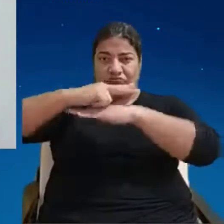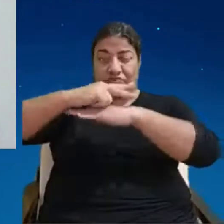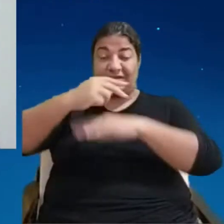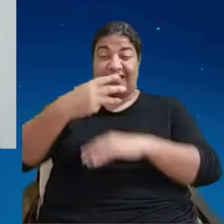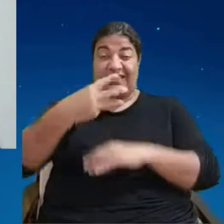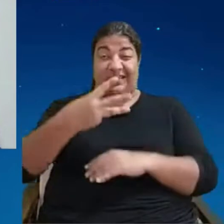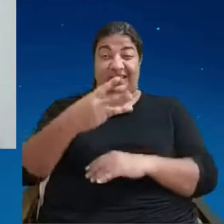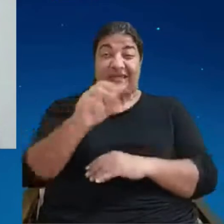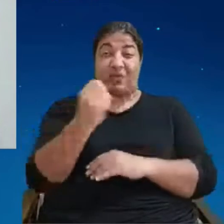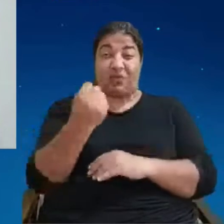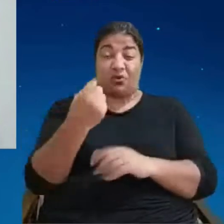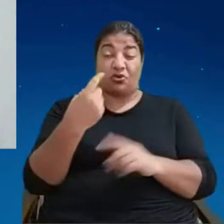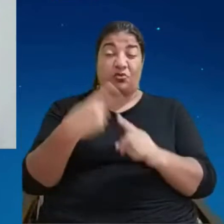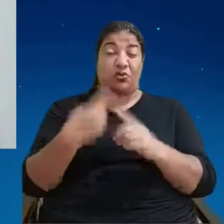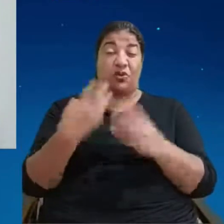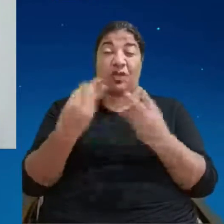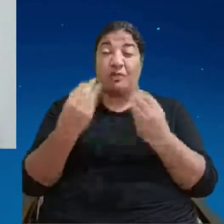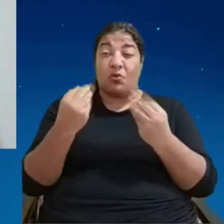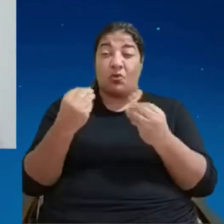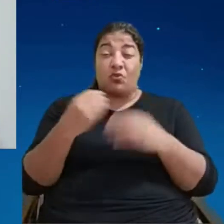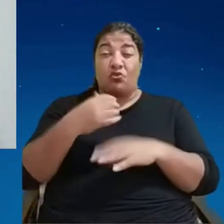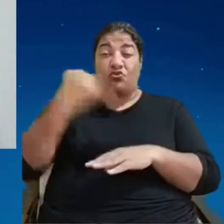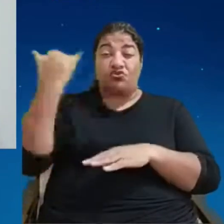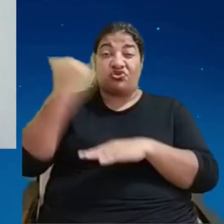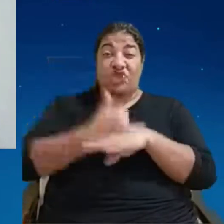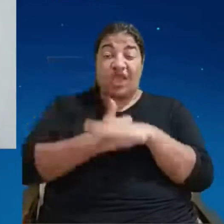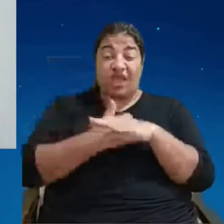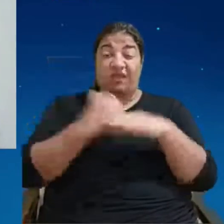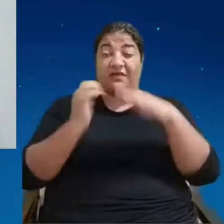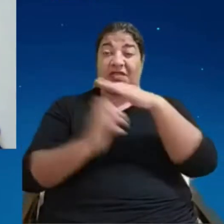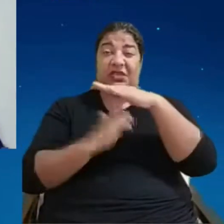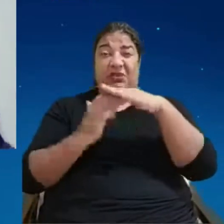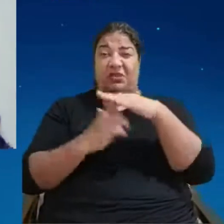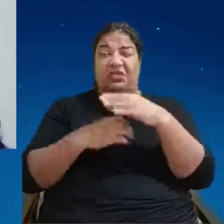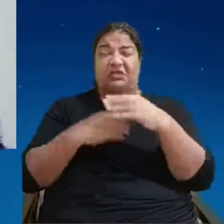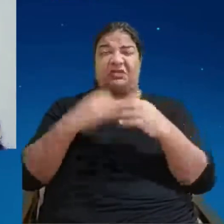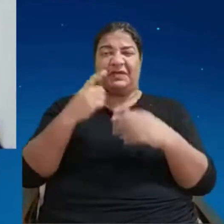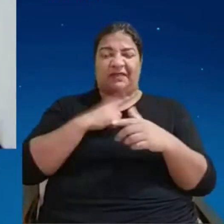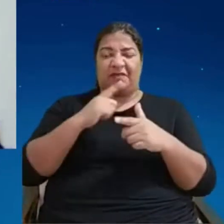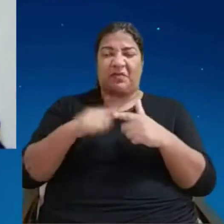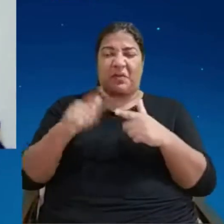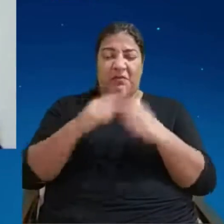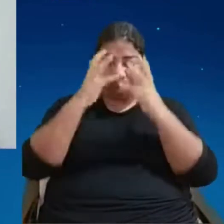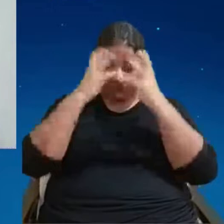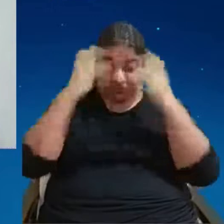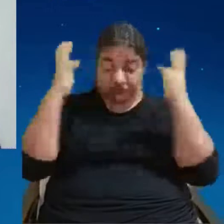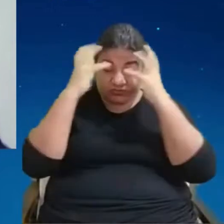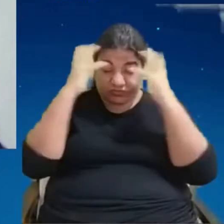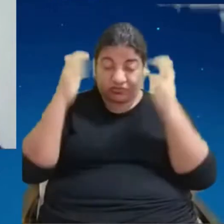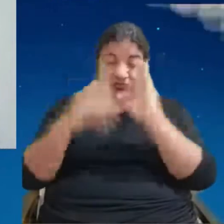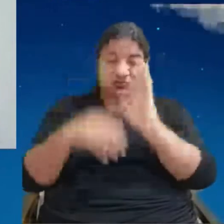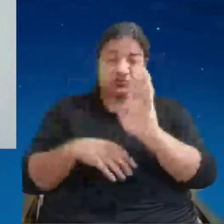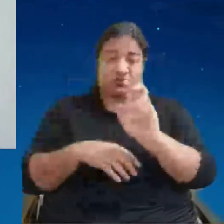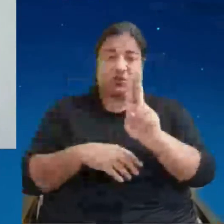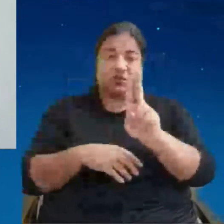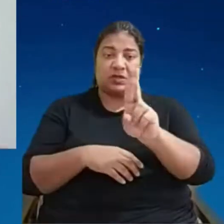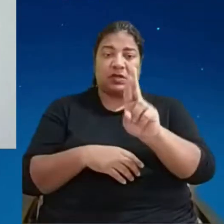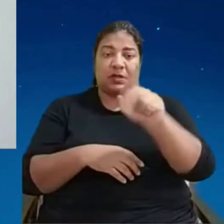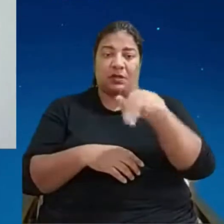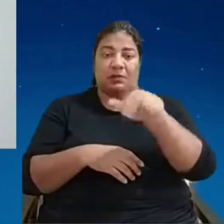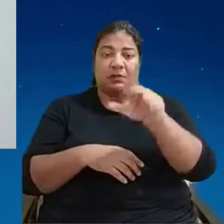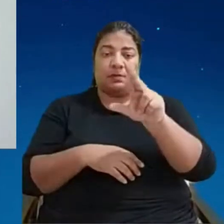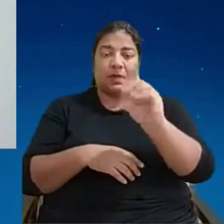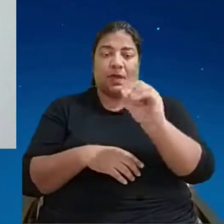burnout, não sabendo trabalhar, não sabendo usar a tecnologia, com muito medo das cobranças, dos resultados, com medo